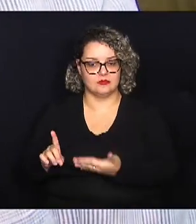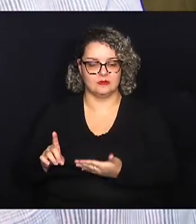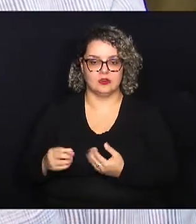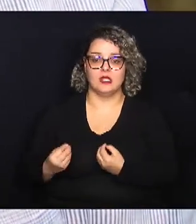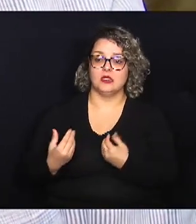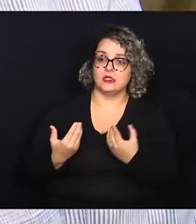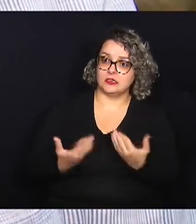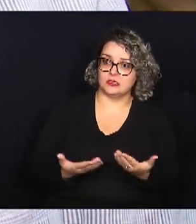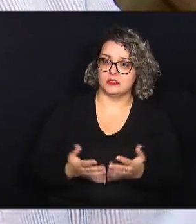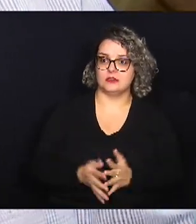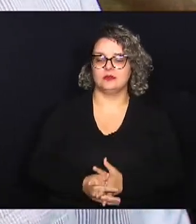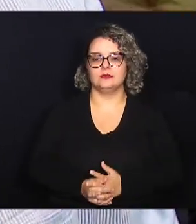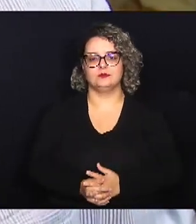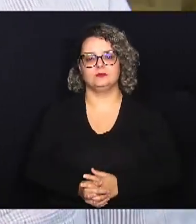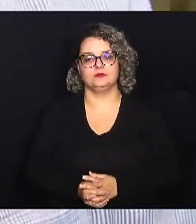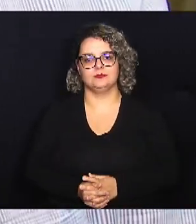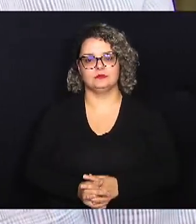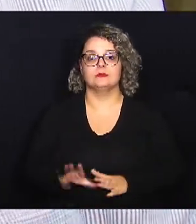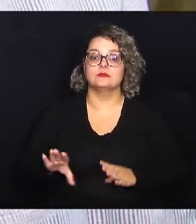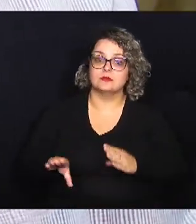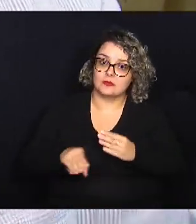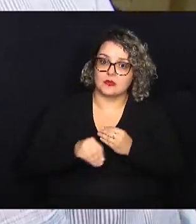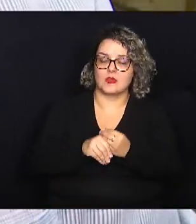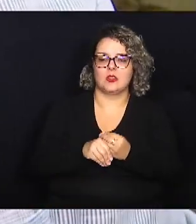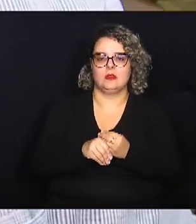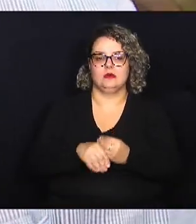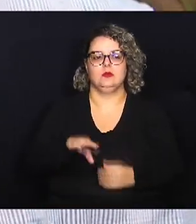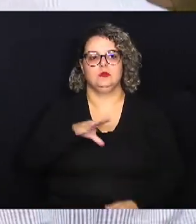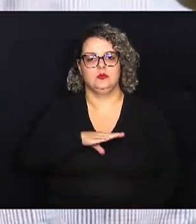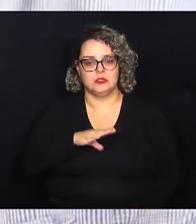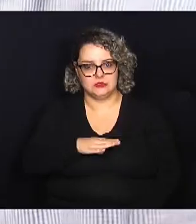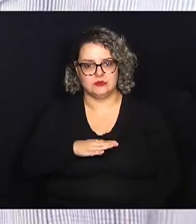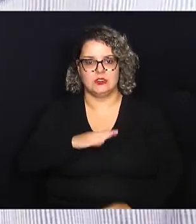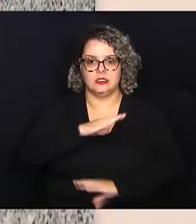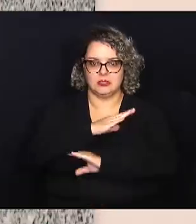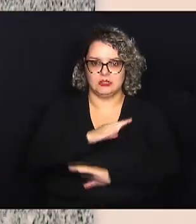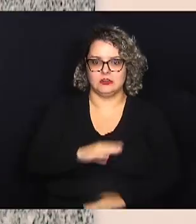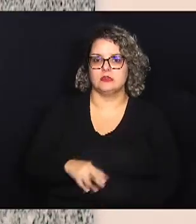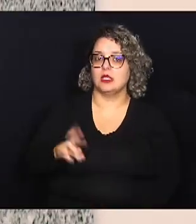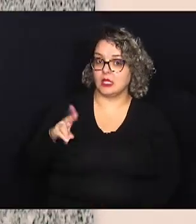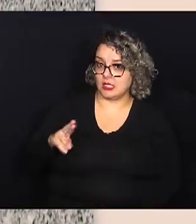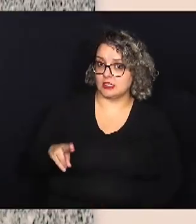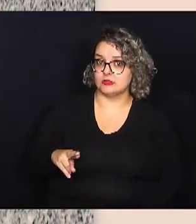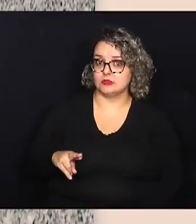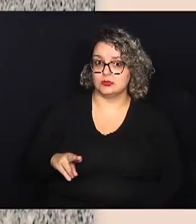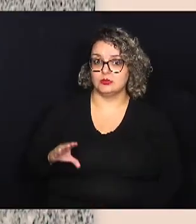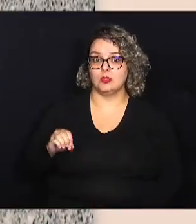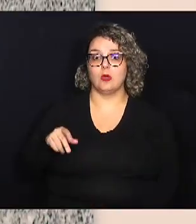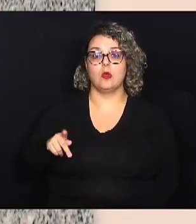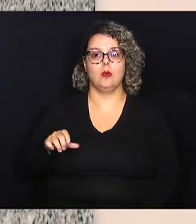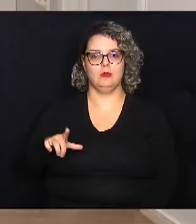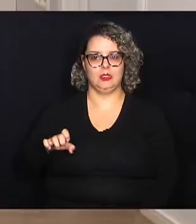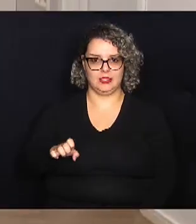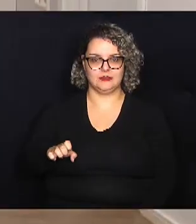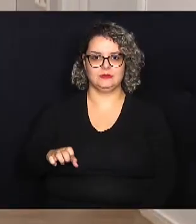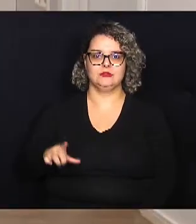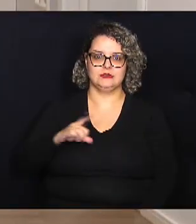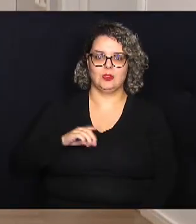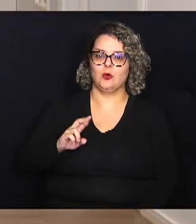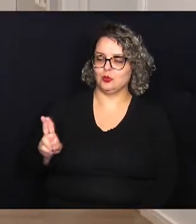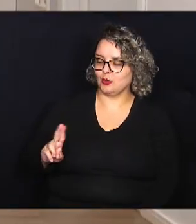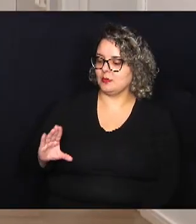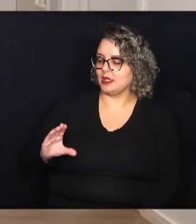ofertando e entregando aqui o município na Câmara Municipal, em virtude do complexo ter o nome de Campos Sales,